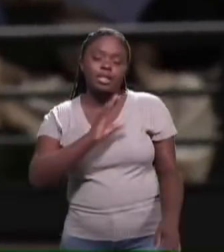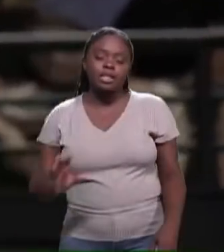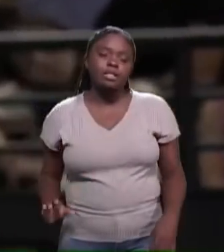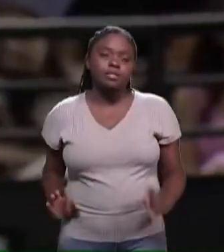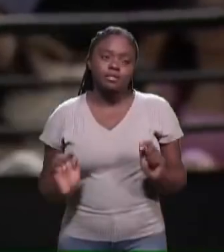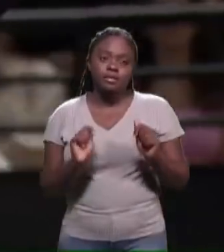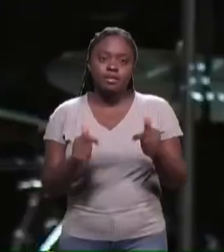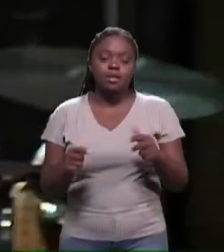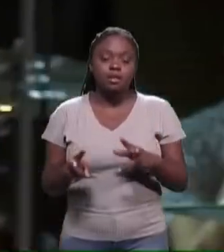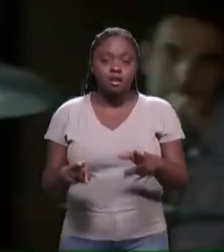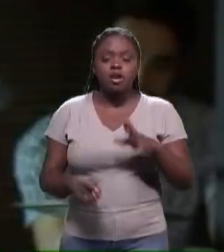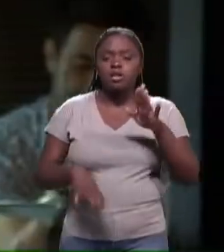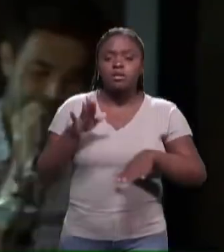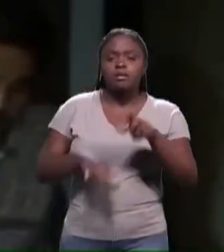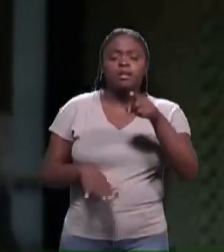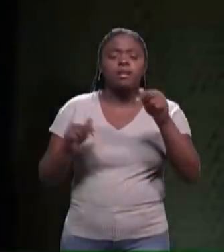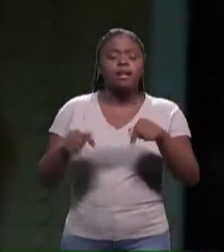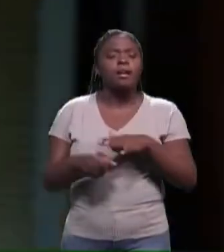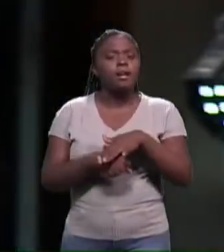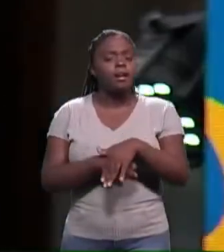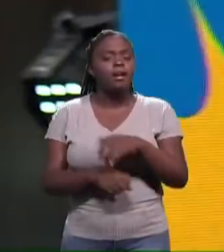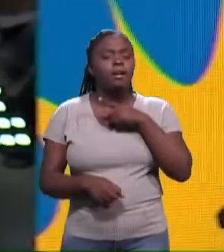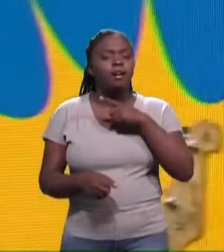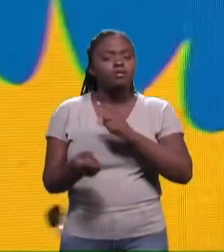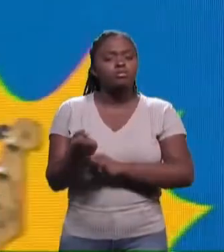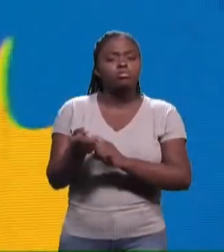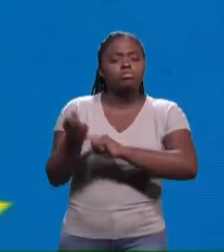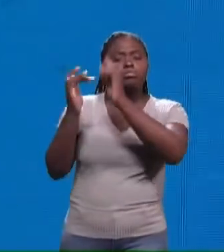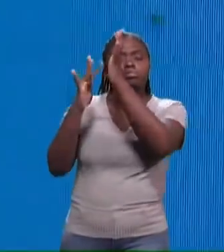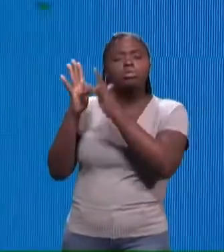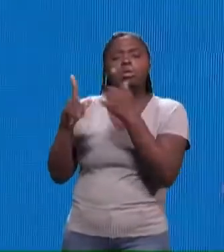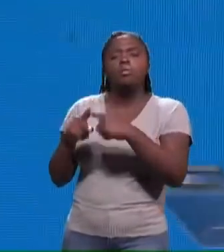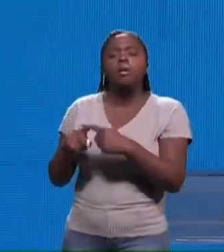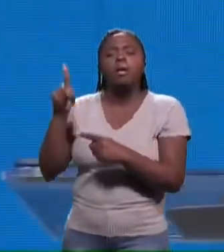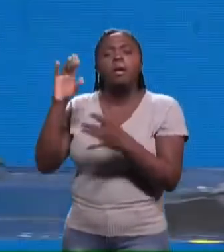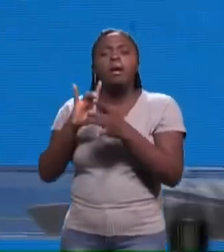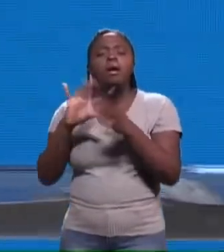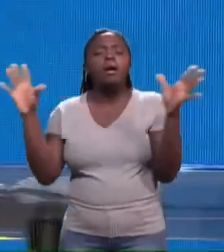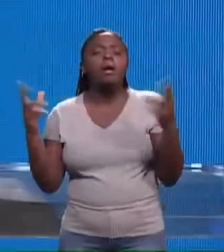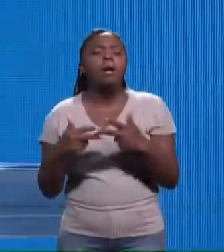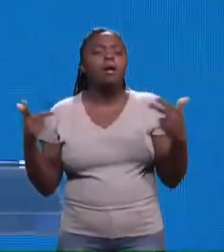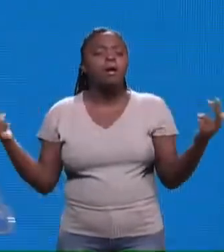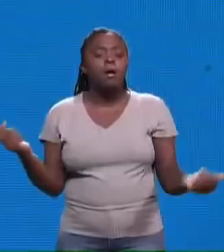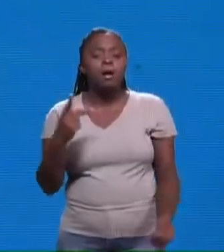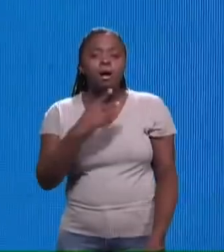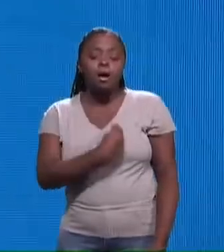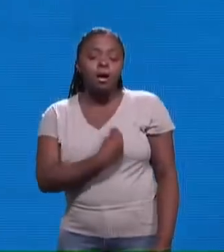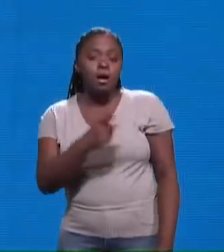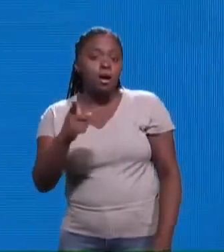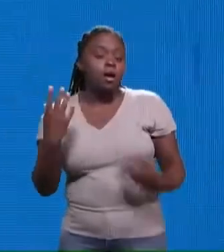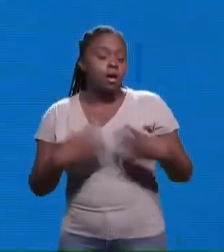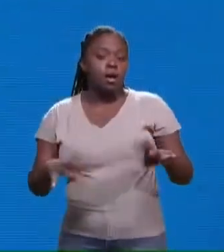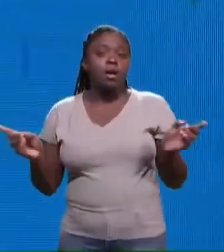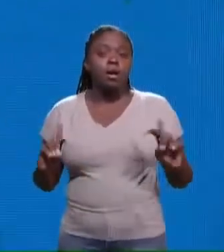como ele estava fazendo. Quem sabe você está aqui essa noite e você tem uma raiva de Jesus por ele estar permitindo coisas na sua vida que você não gostaria que